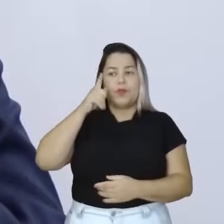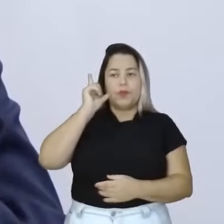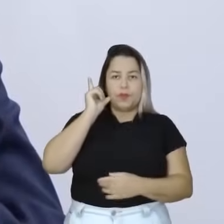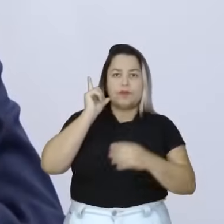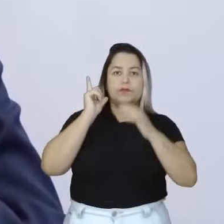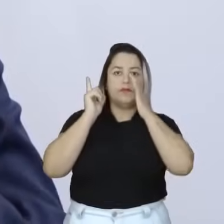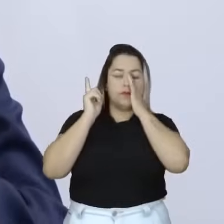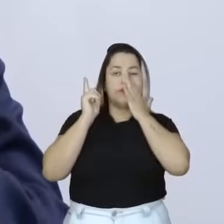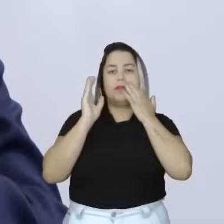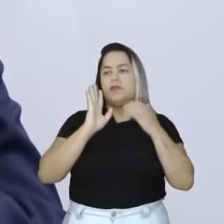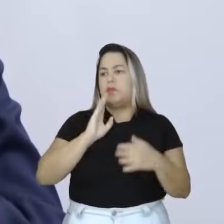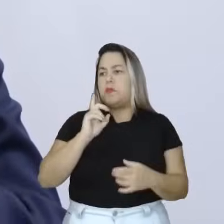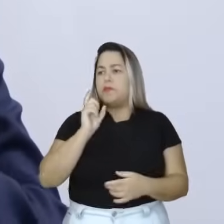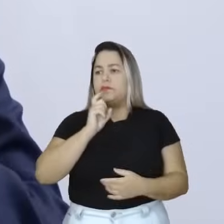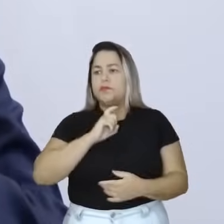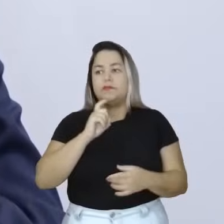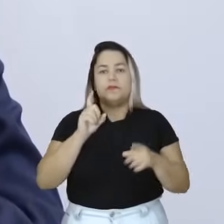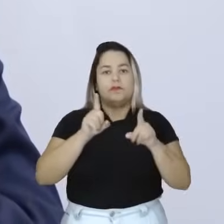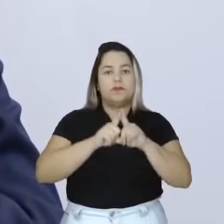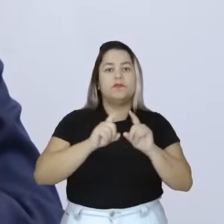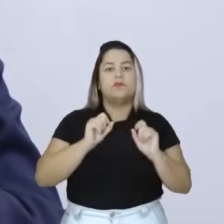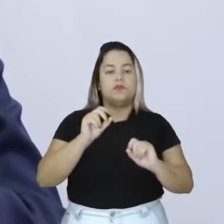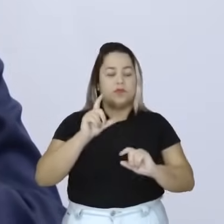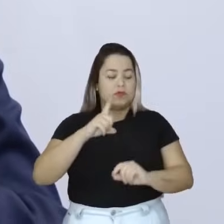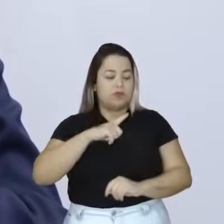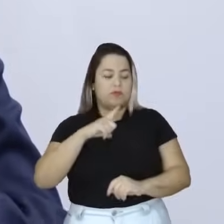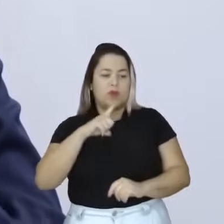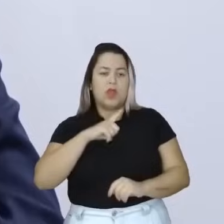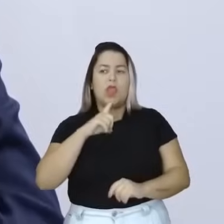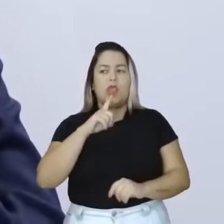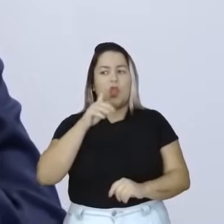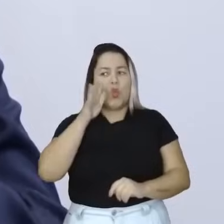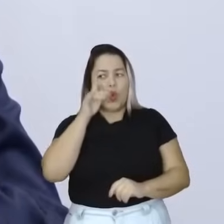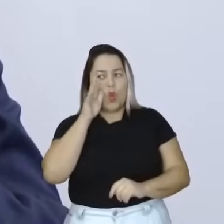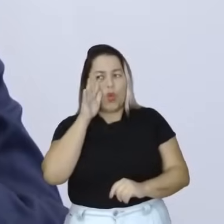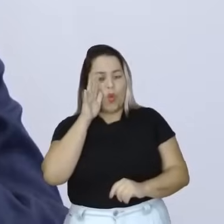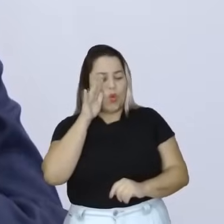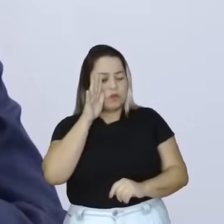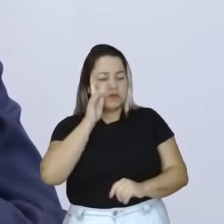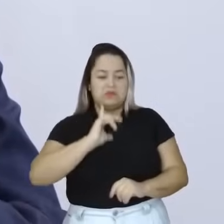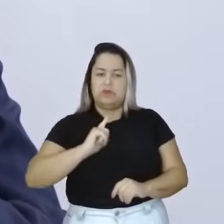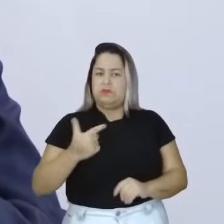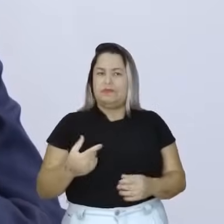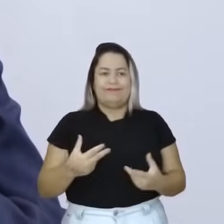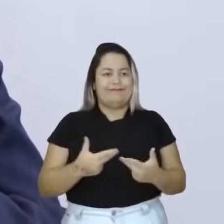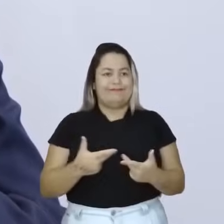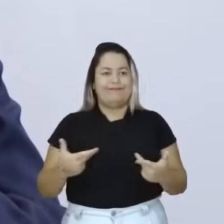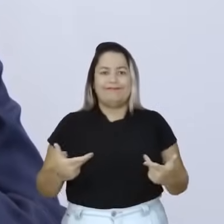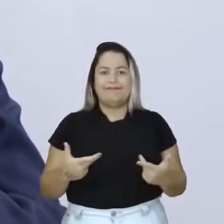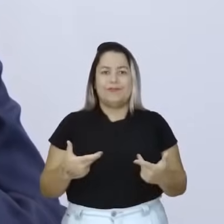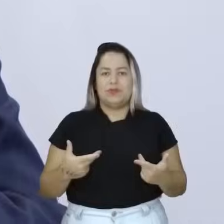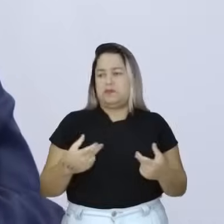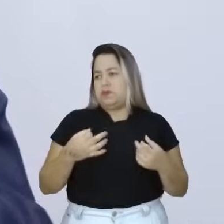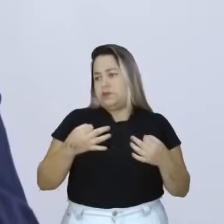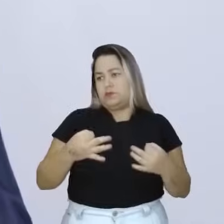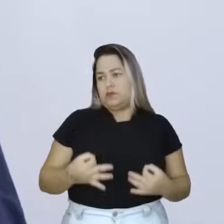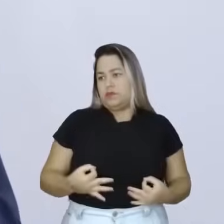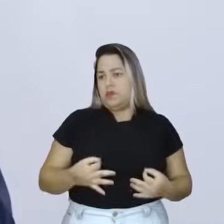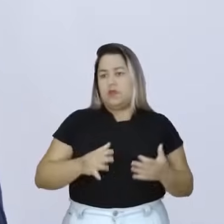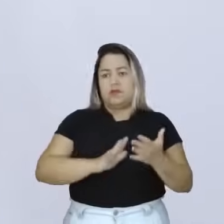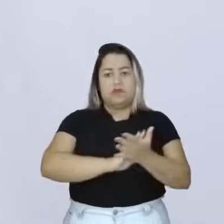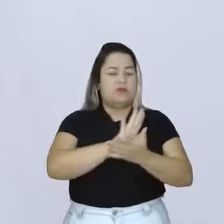de ficção. Quem tiver curiosidade de olhar, é uma coisa sem propósito nenhum. Então, não teve